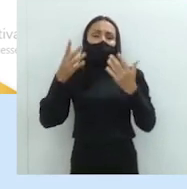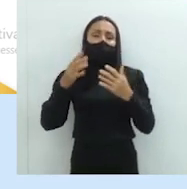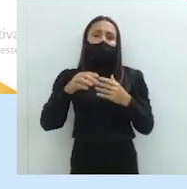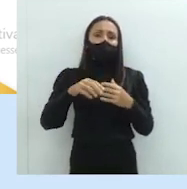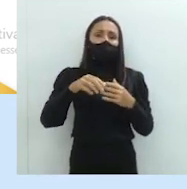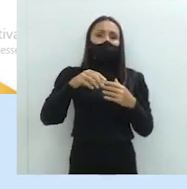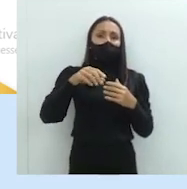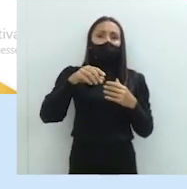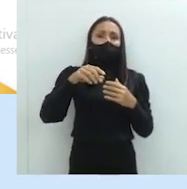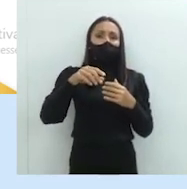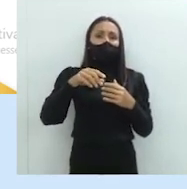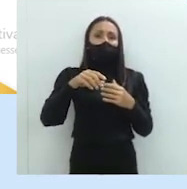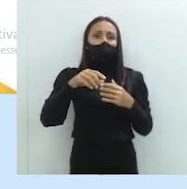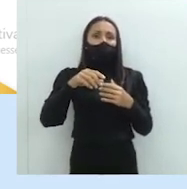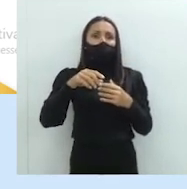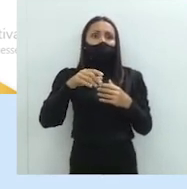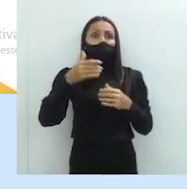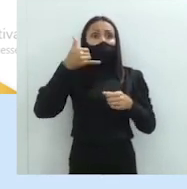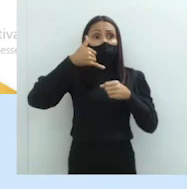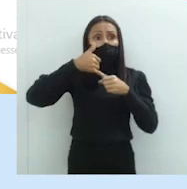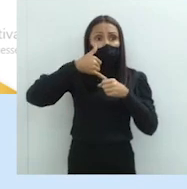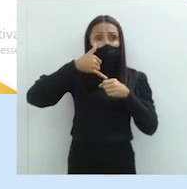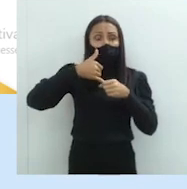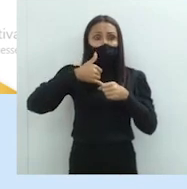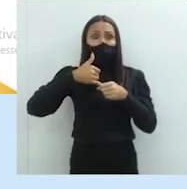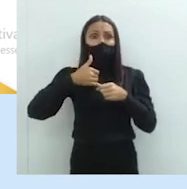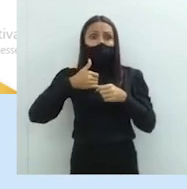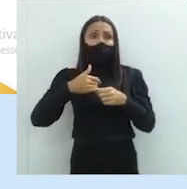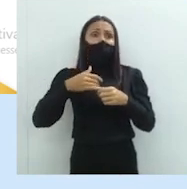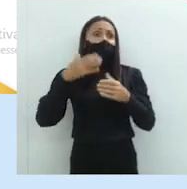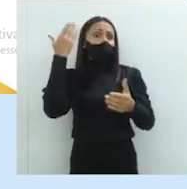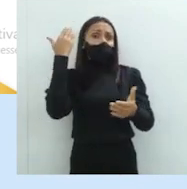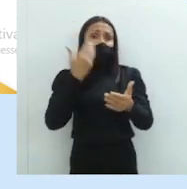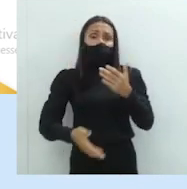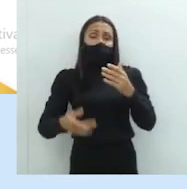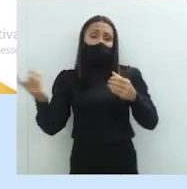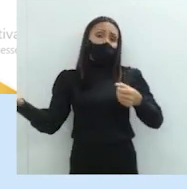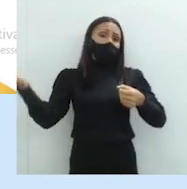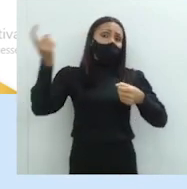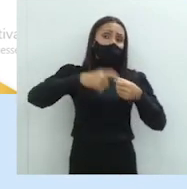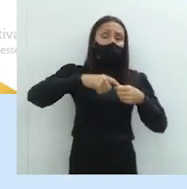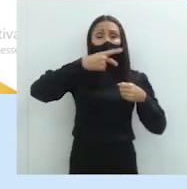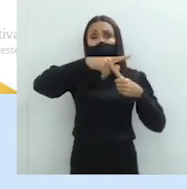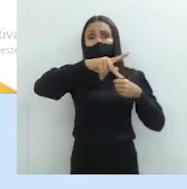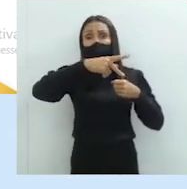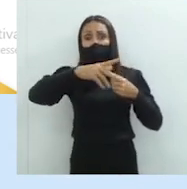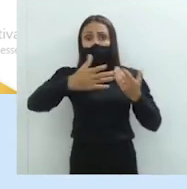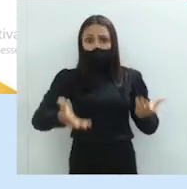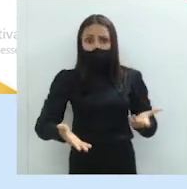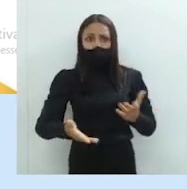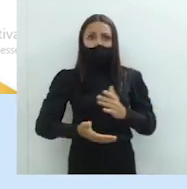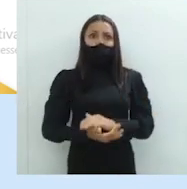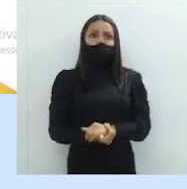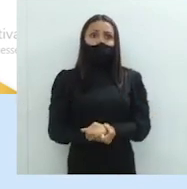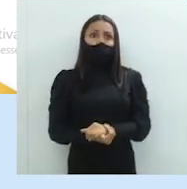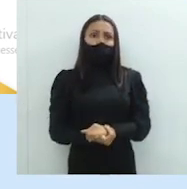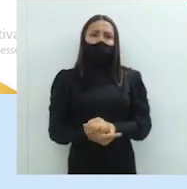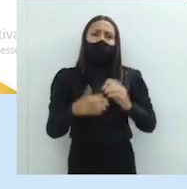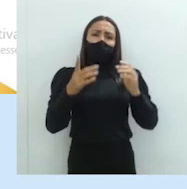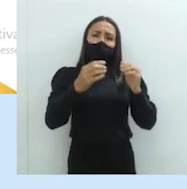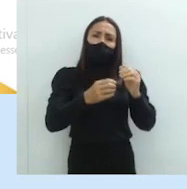foram derrotados e voltaram para o Paraguai. Isso marcou o início da guerra. Isso aí